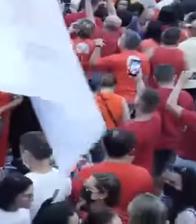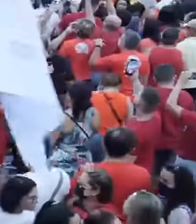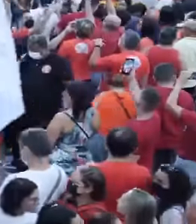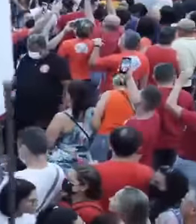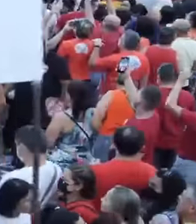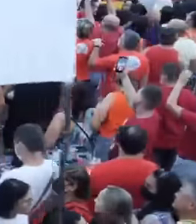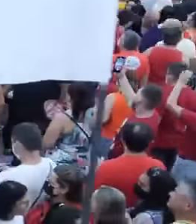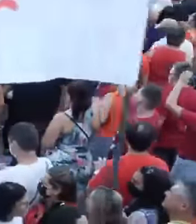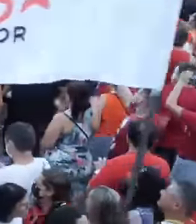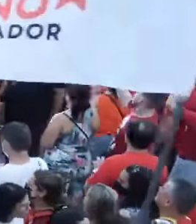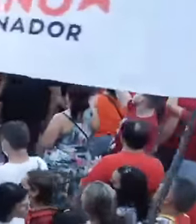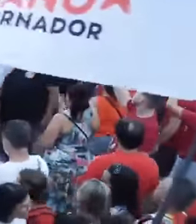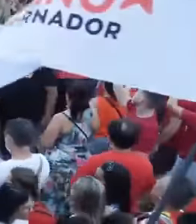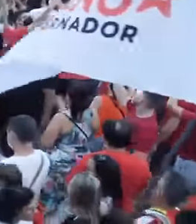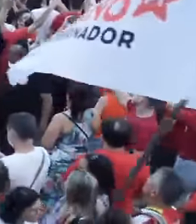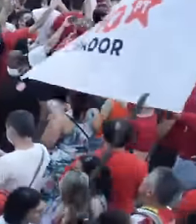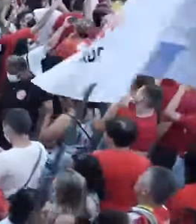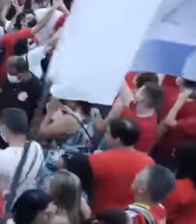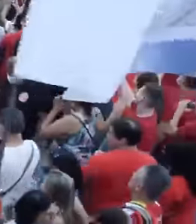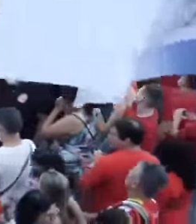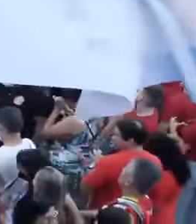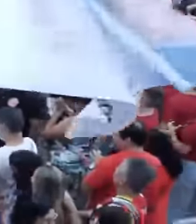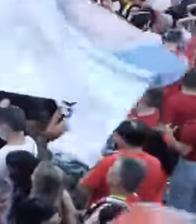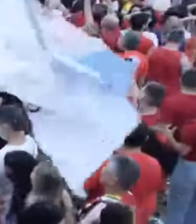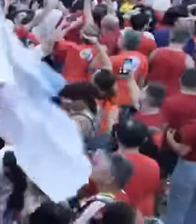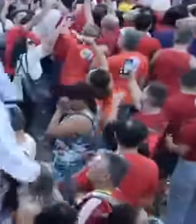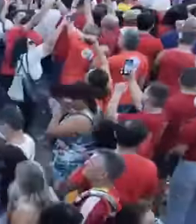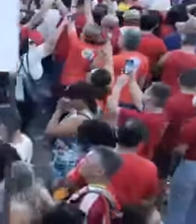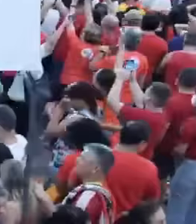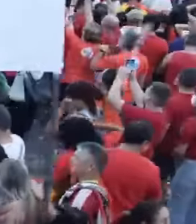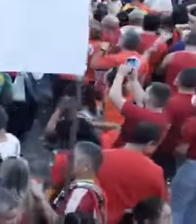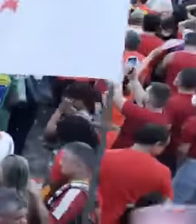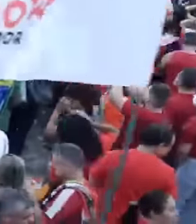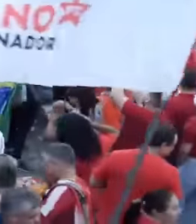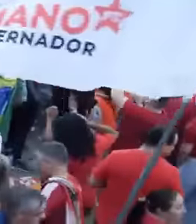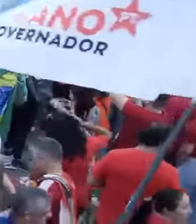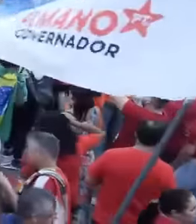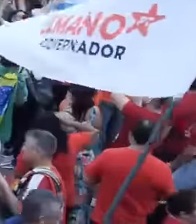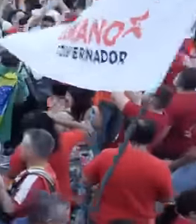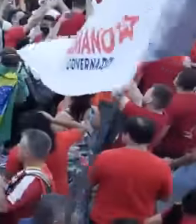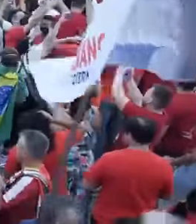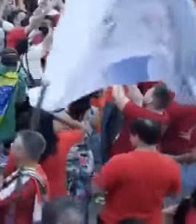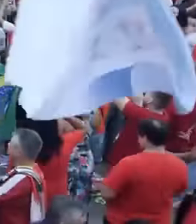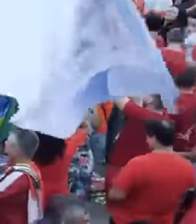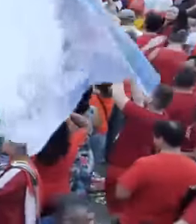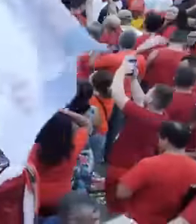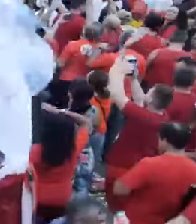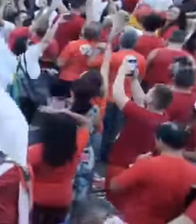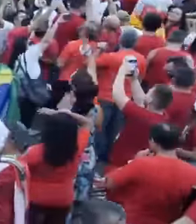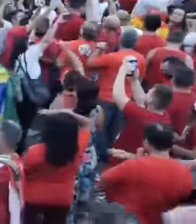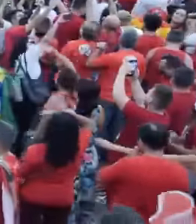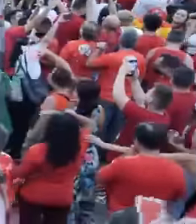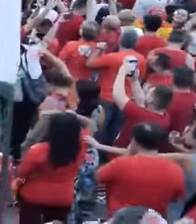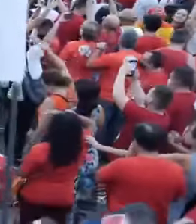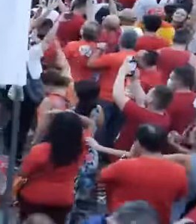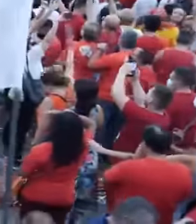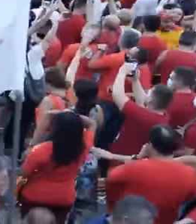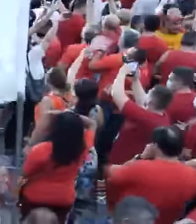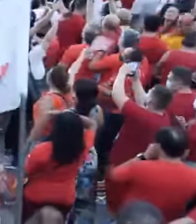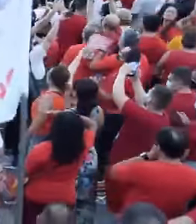Que Deus abençoe o coração de cada um de vocês! Obrigado, minha gente! Muito obrigado!